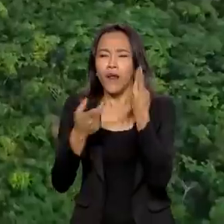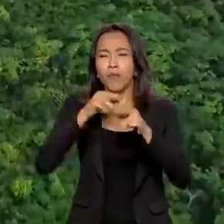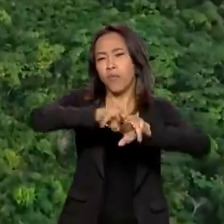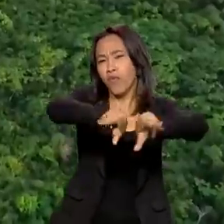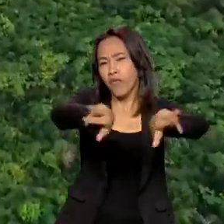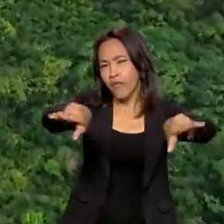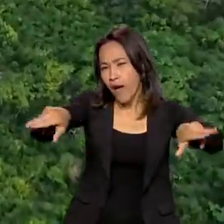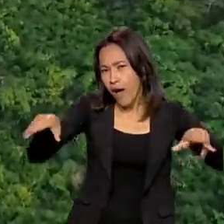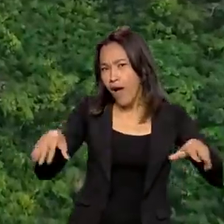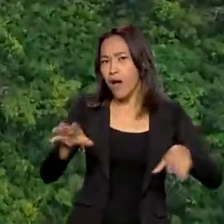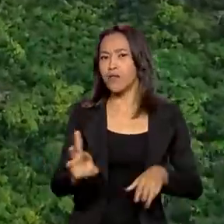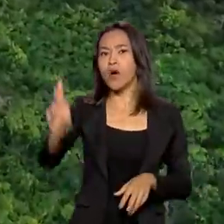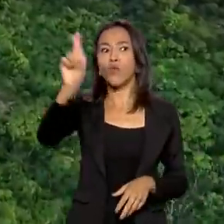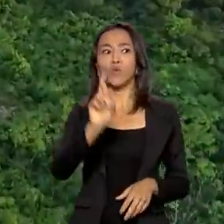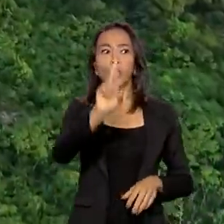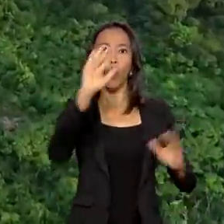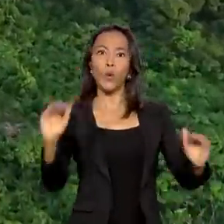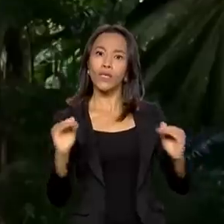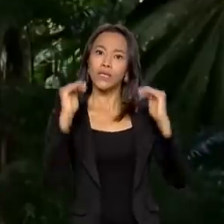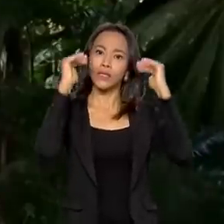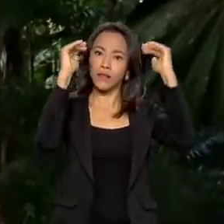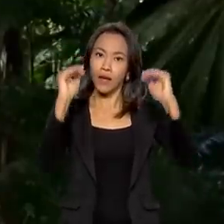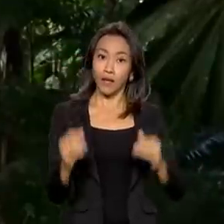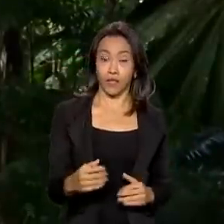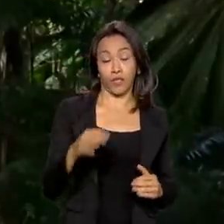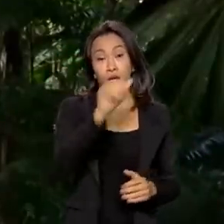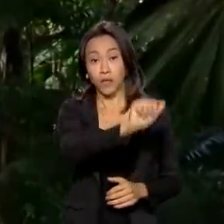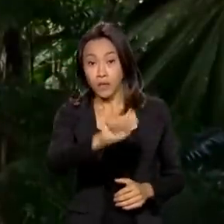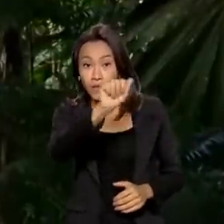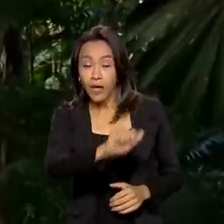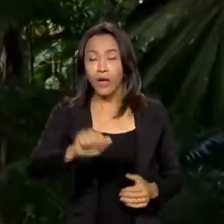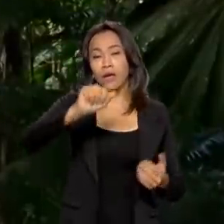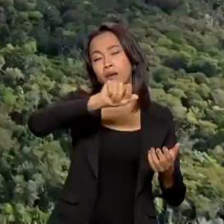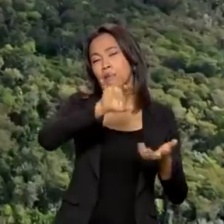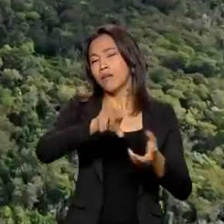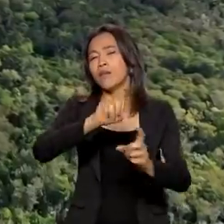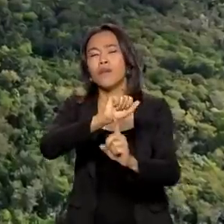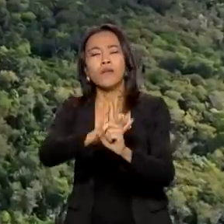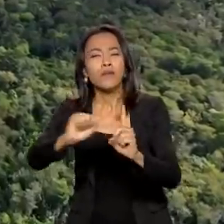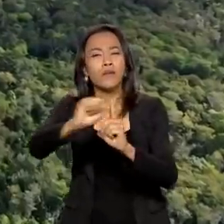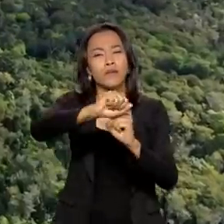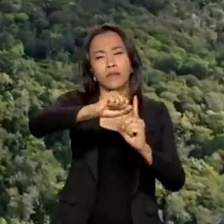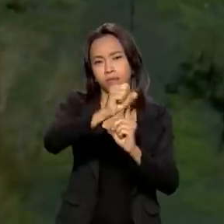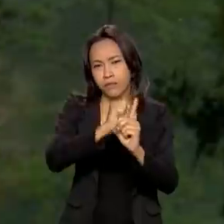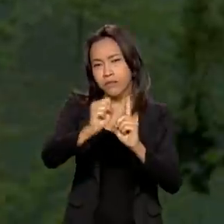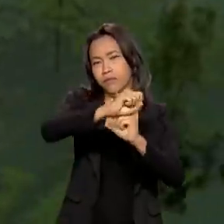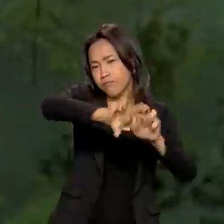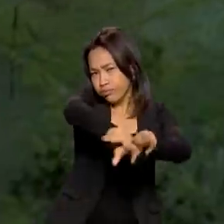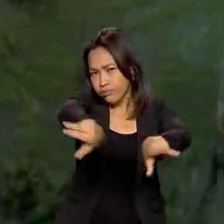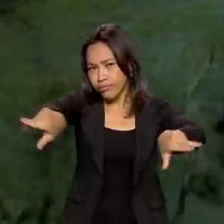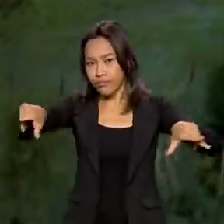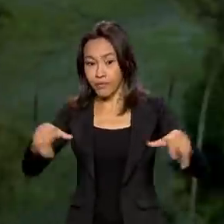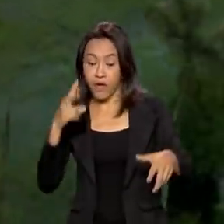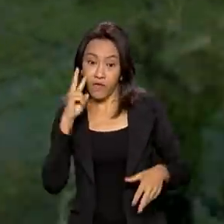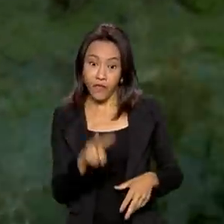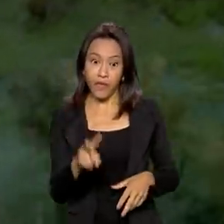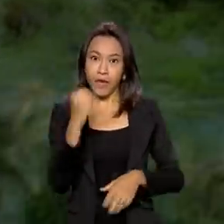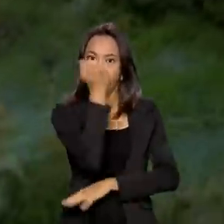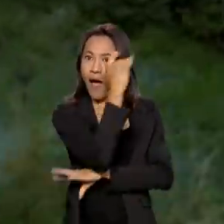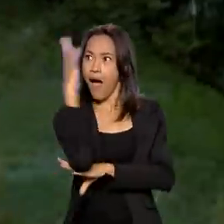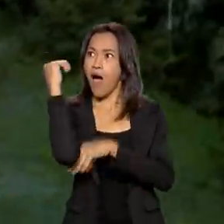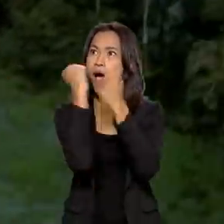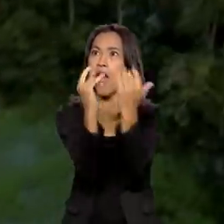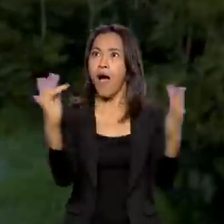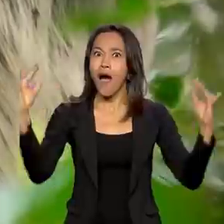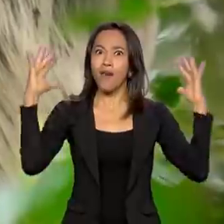políticas, organizações não governamentais e a sociedade civil. Viver em um mundo mais limpo e com florestas em pé é um